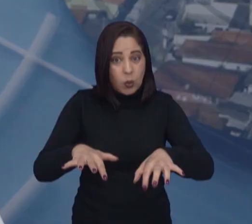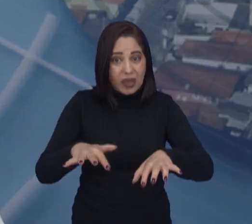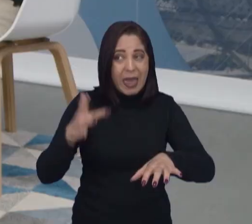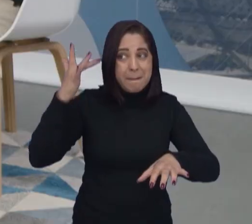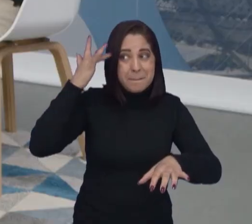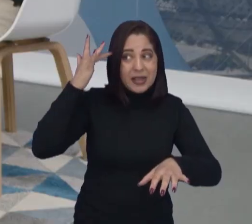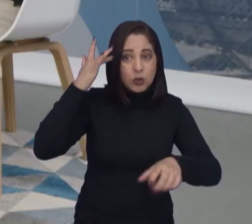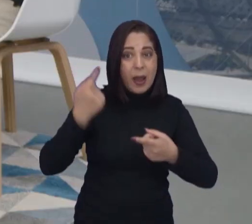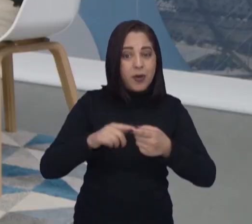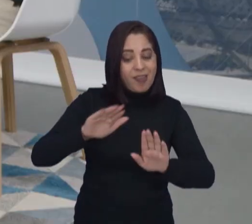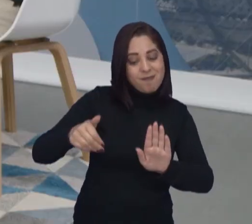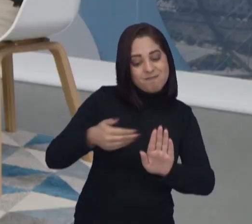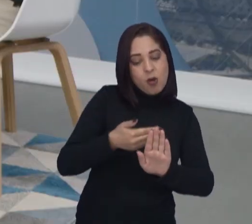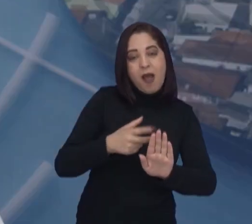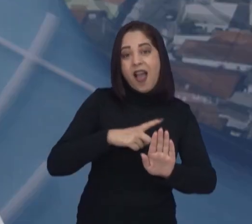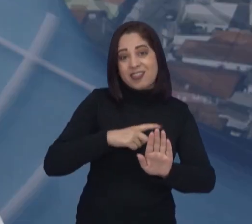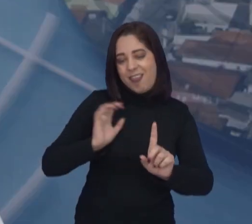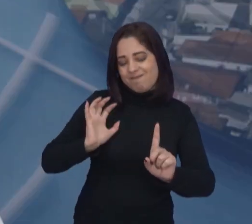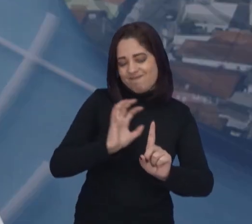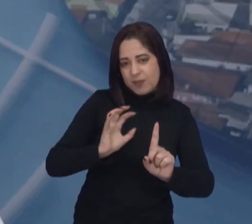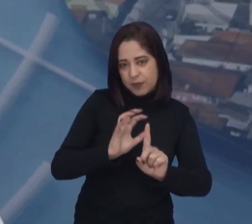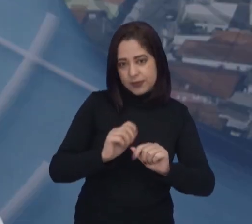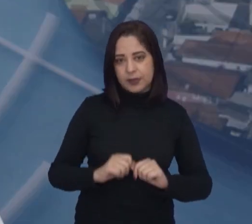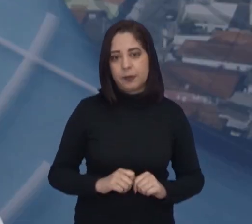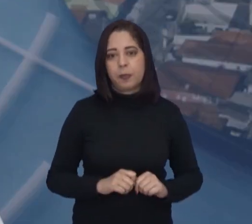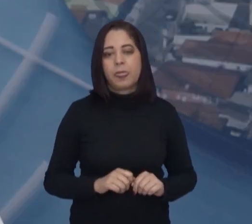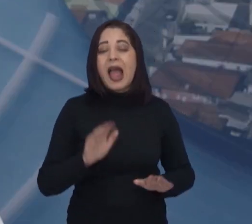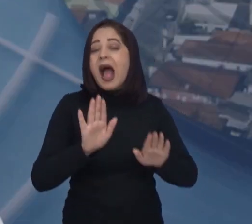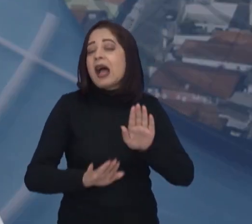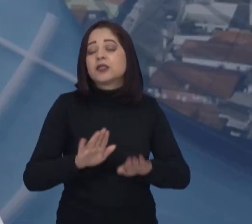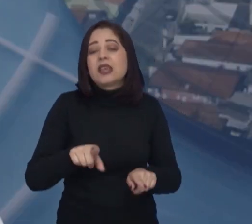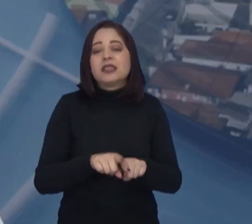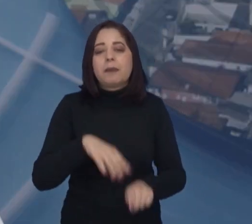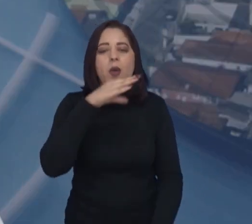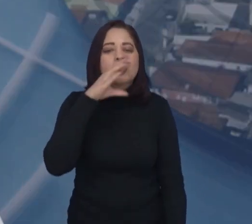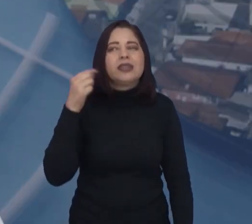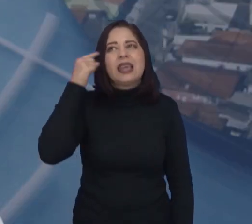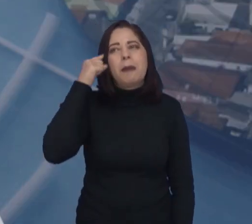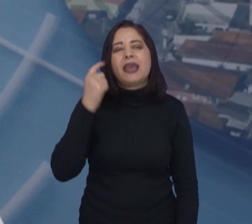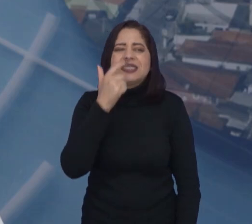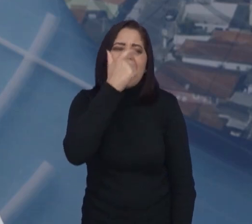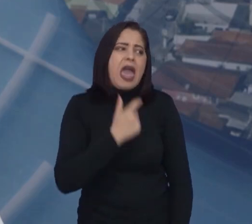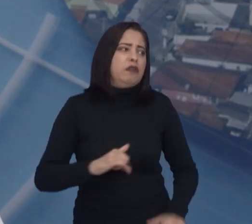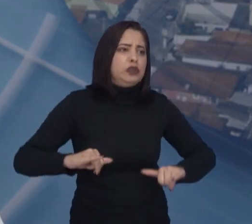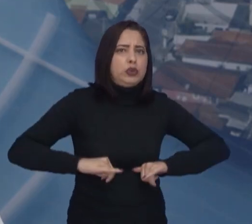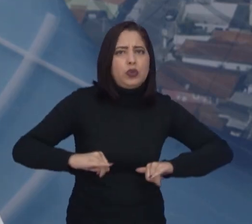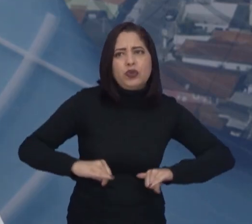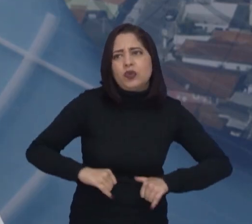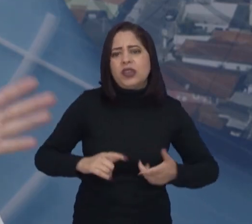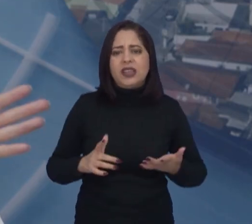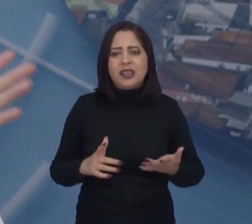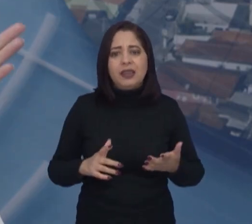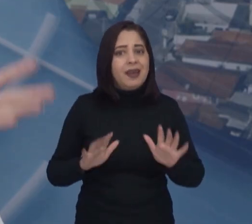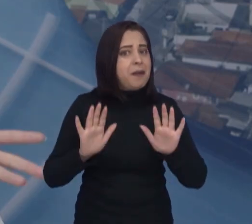Muitas vezes o adolescente, assim como o adulto, ele tem aquele receio de, mas eu vou sofrer, eu vou fazer isso, mas